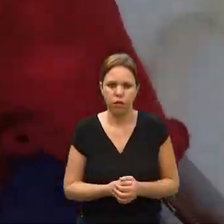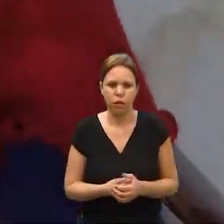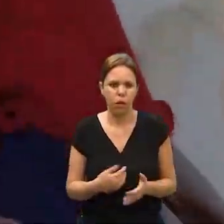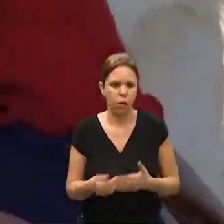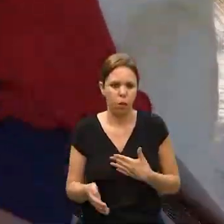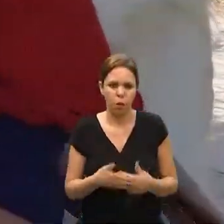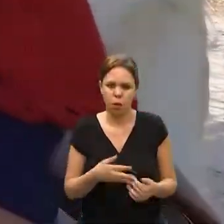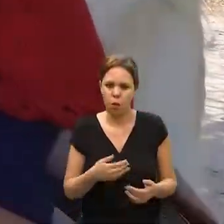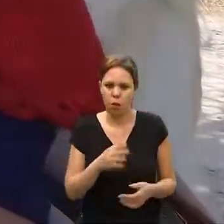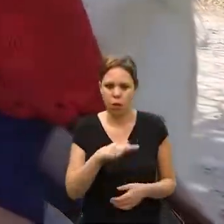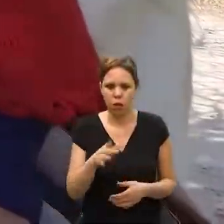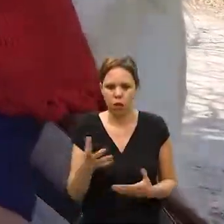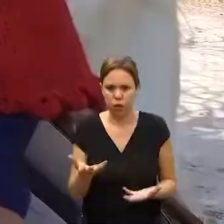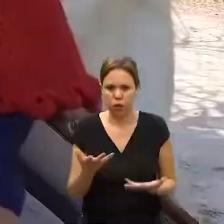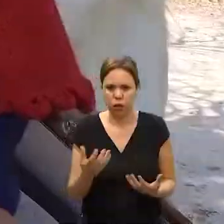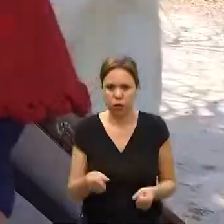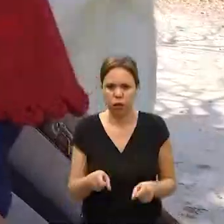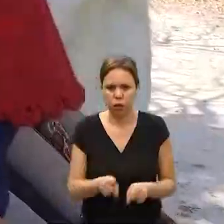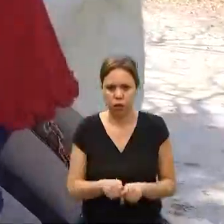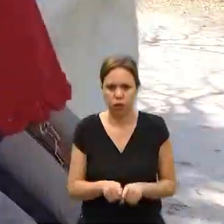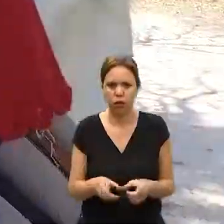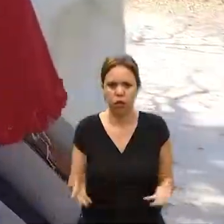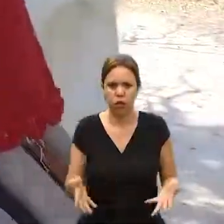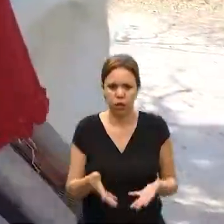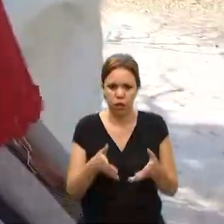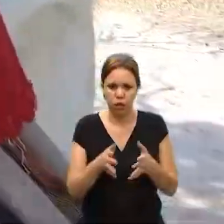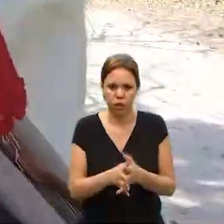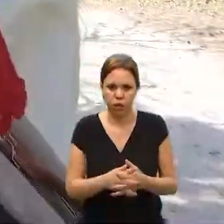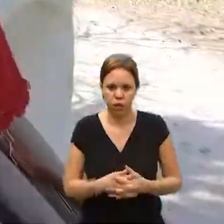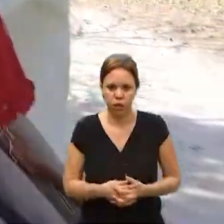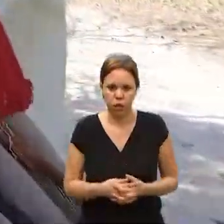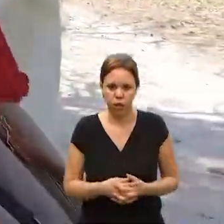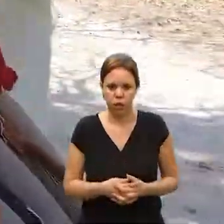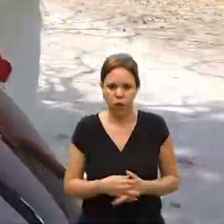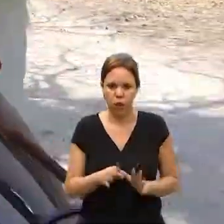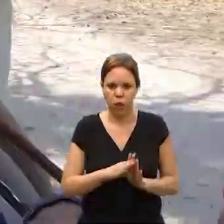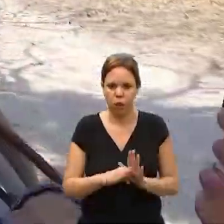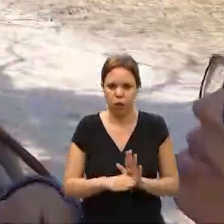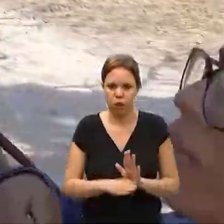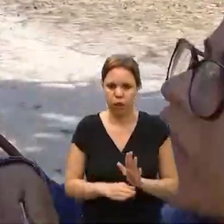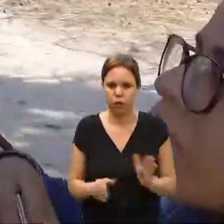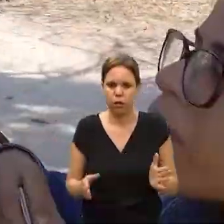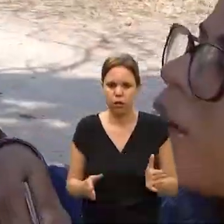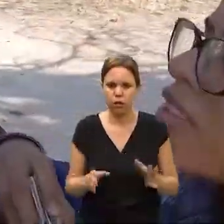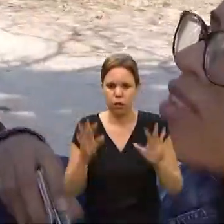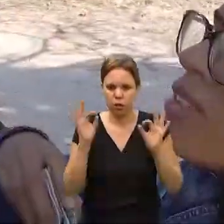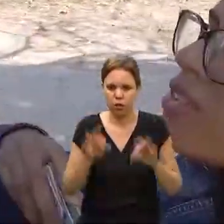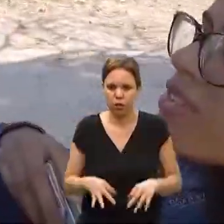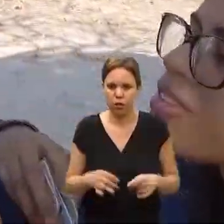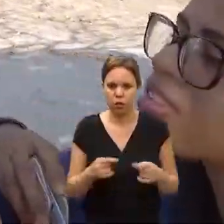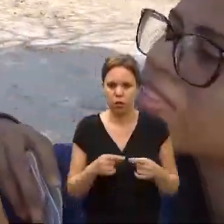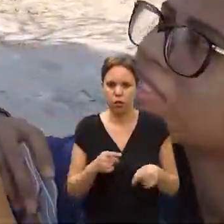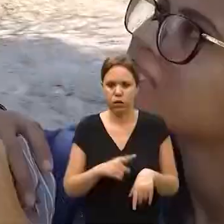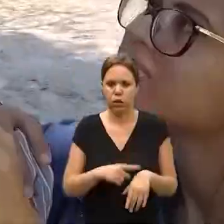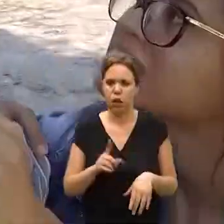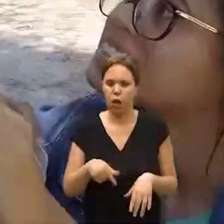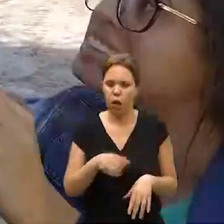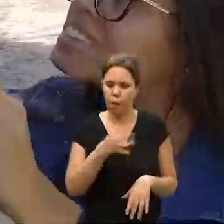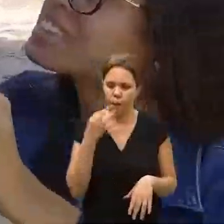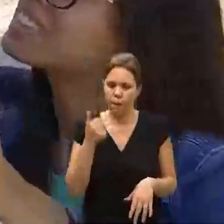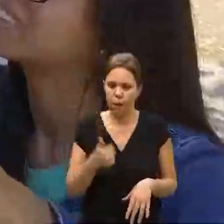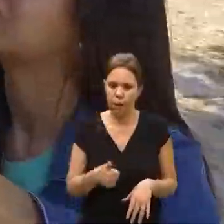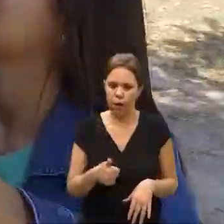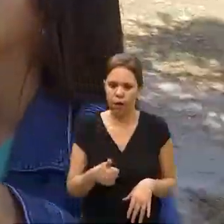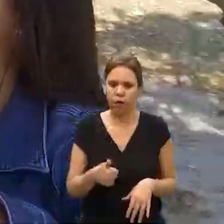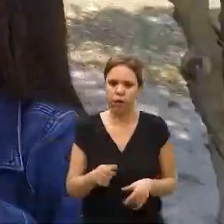qualquer criança, toda criança que recebe um estímulo regular e programado, disciplinado, para a criança sempre é bom.